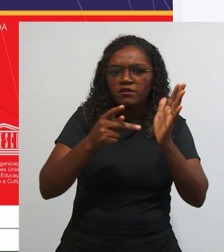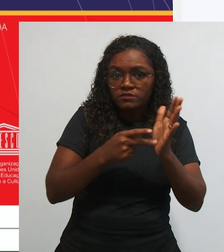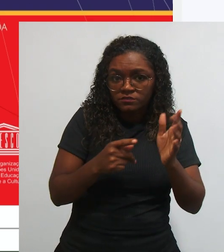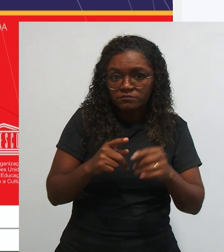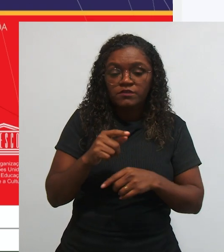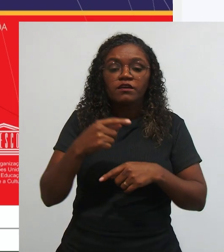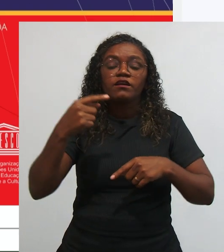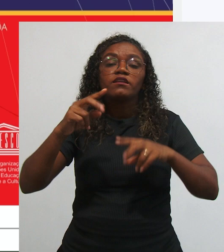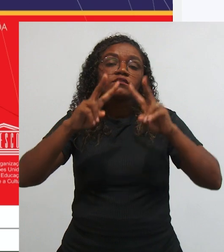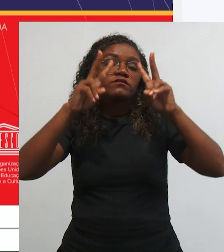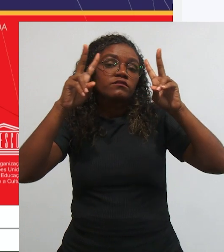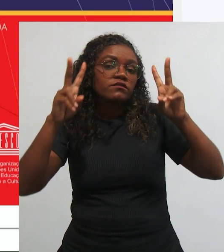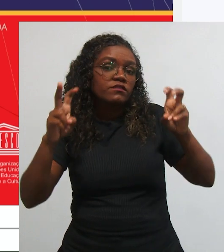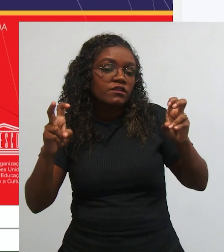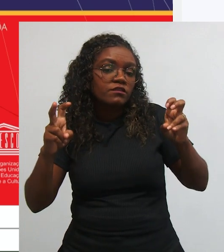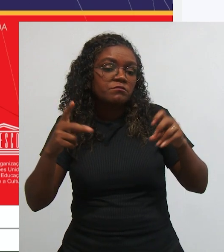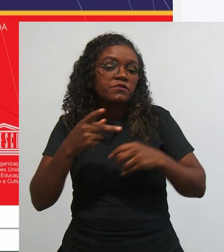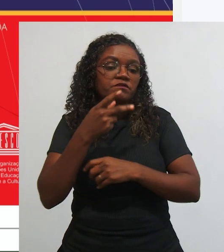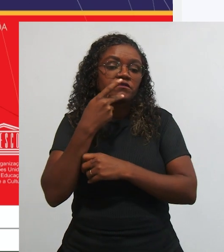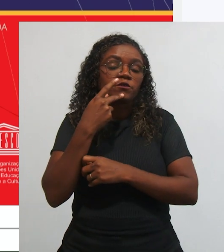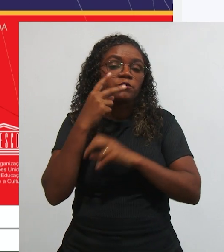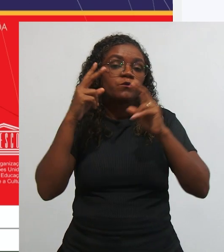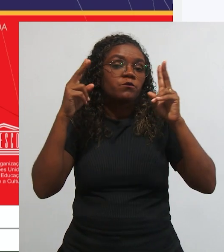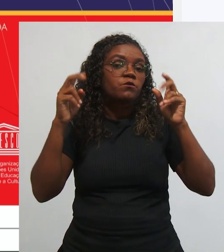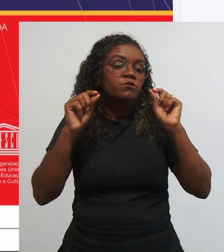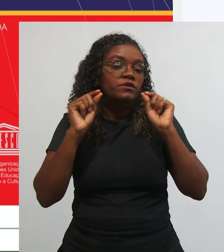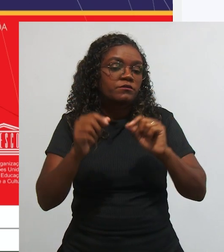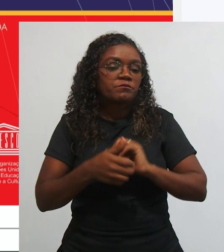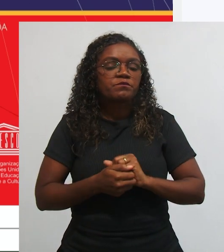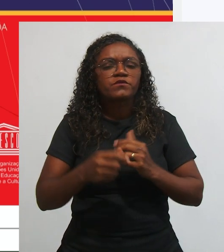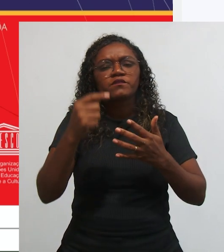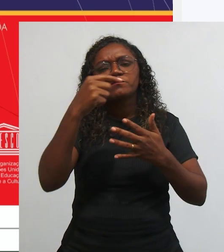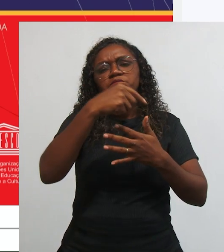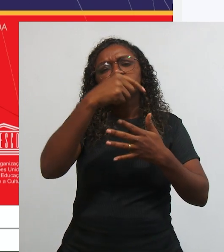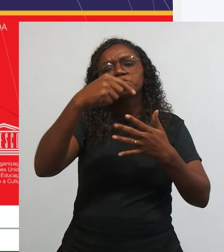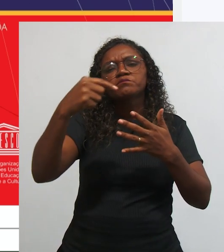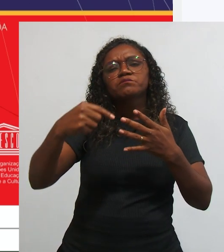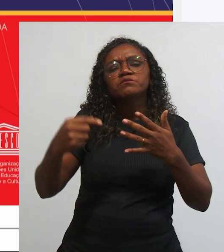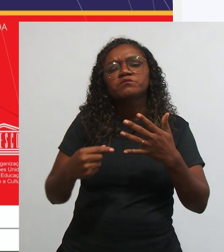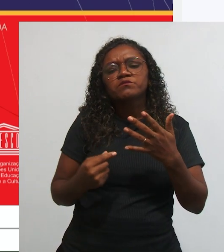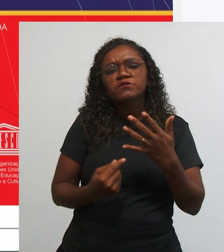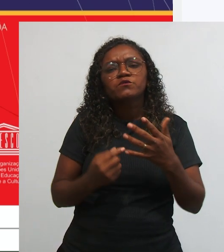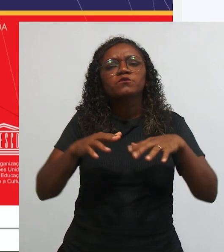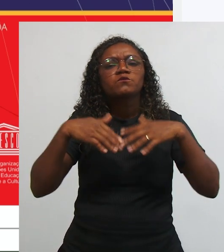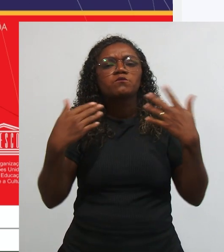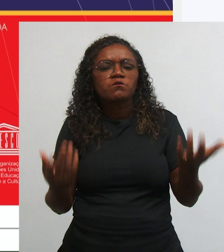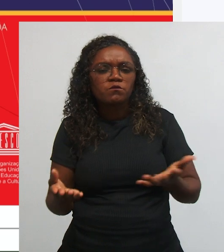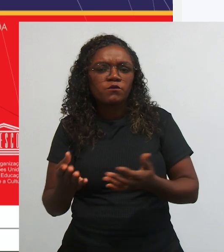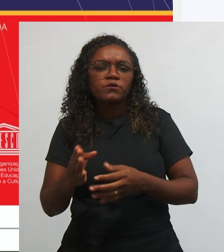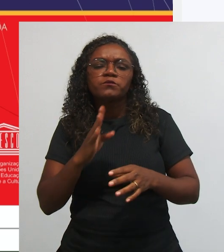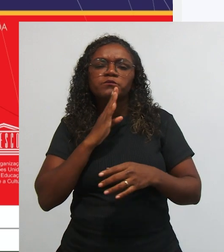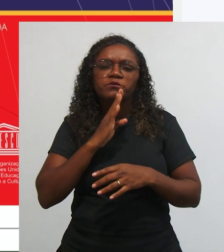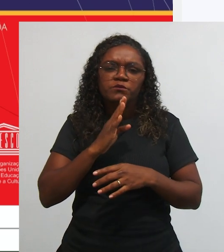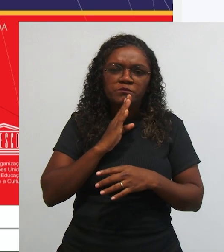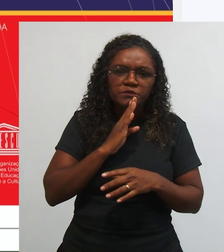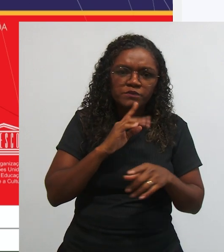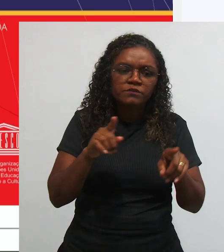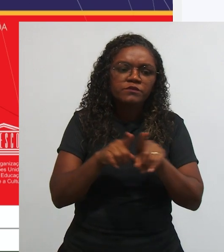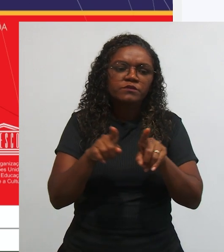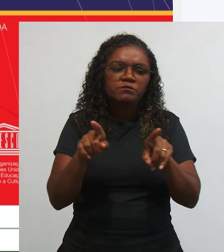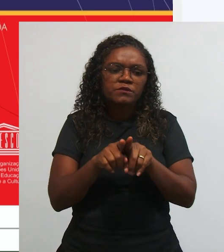coisa impressionante. Primeiro ele discute quais são esses princípios que abordam o conhecimento, quais